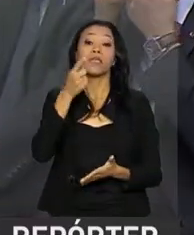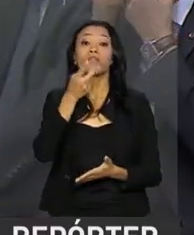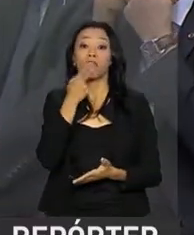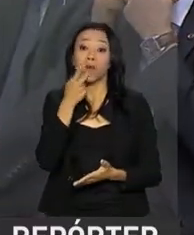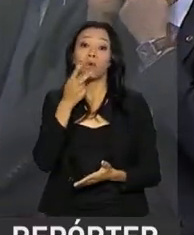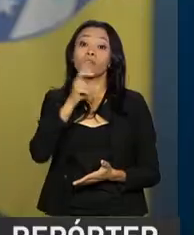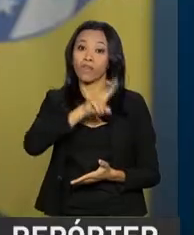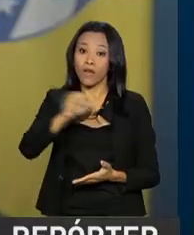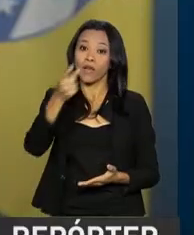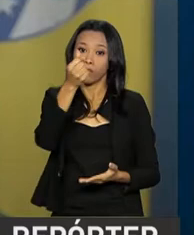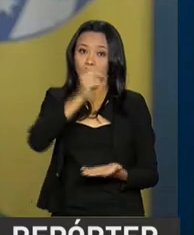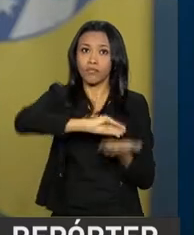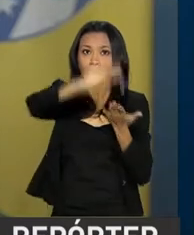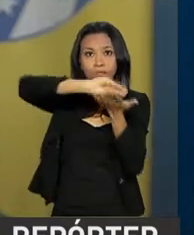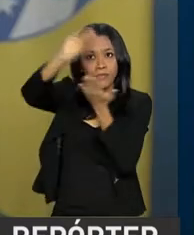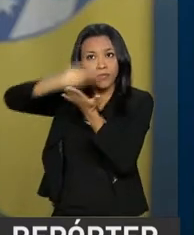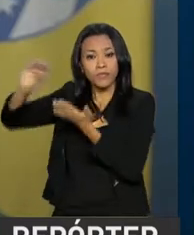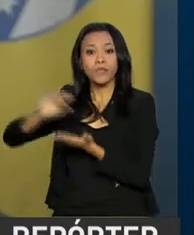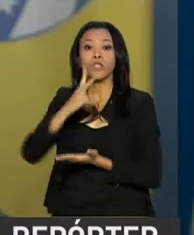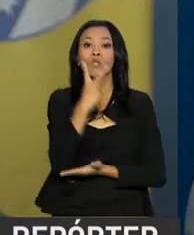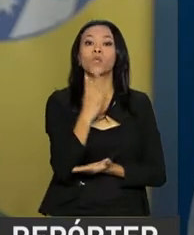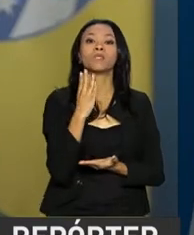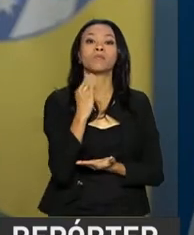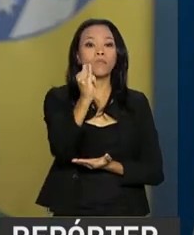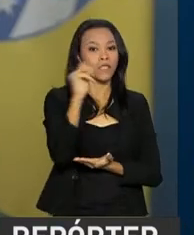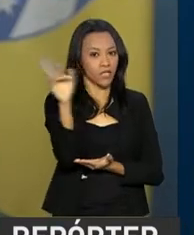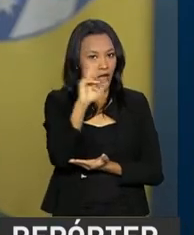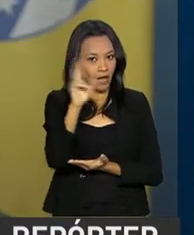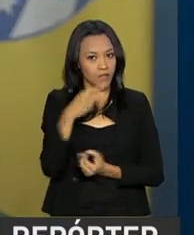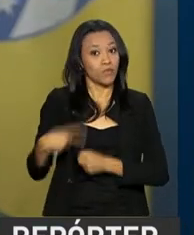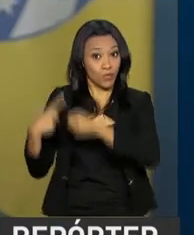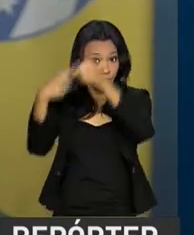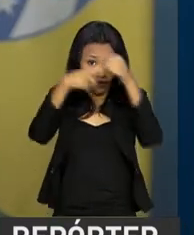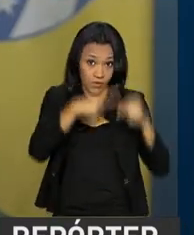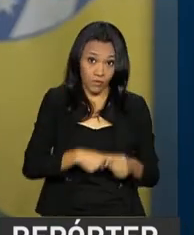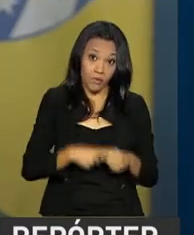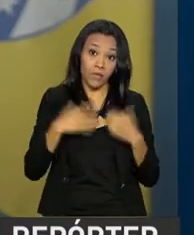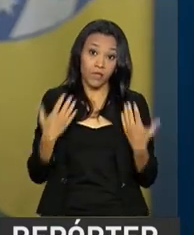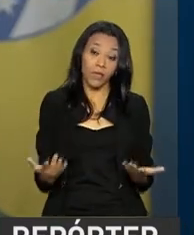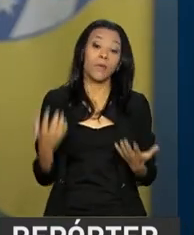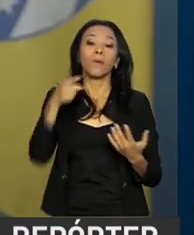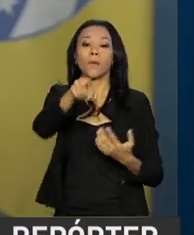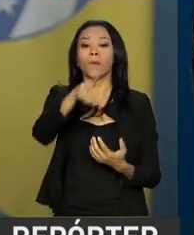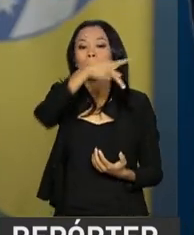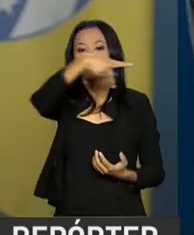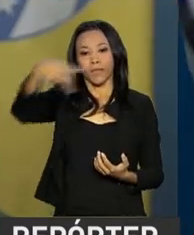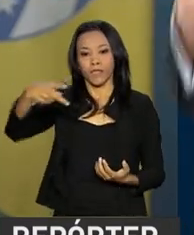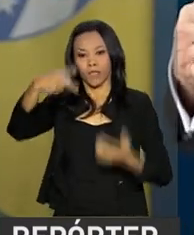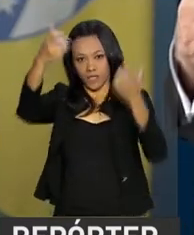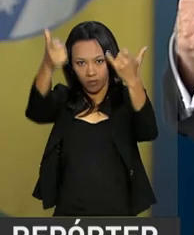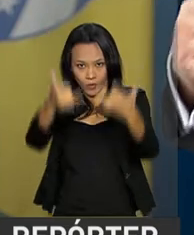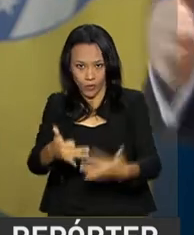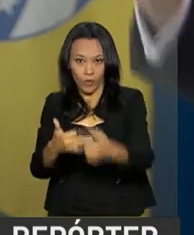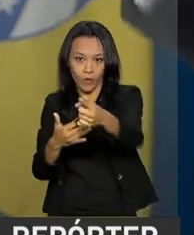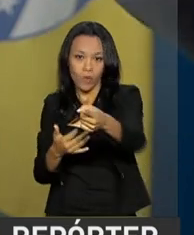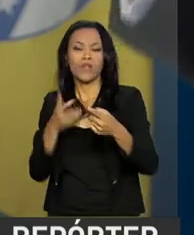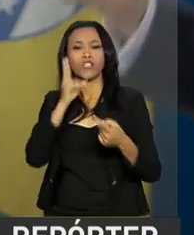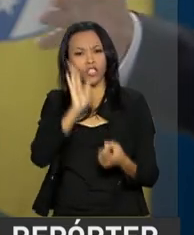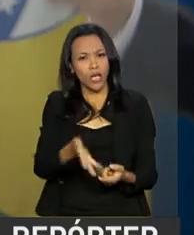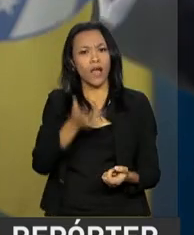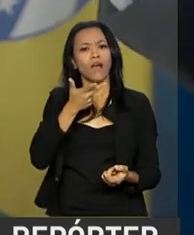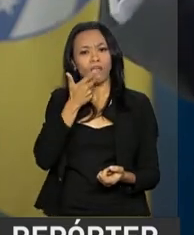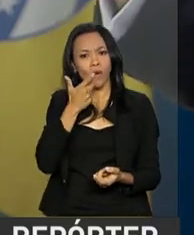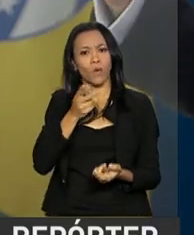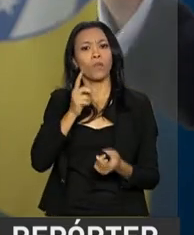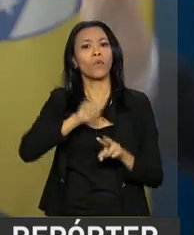bilhões de reais para o fechamento das contas neste final de ano temer havia anunciado a liberação da verba em resposta